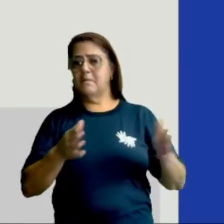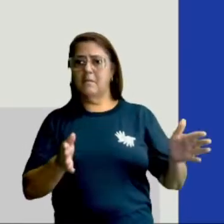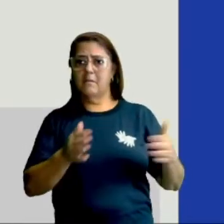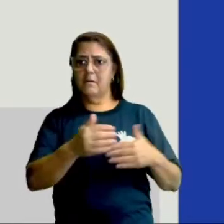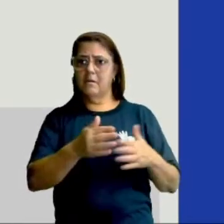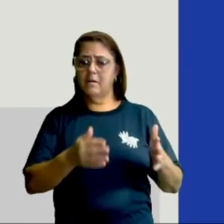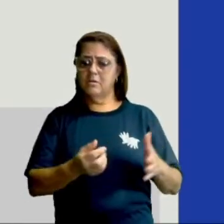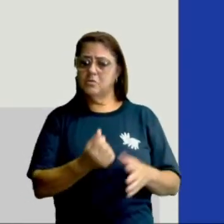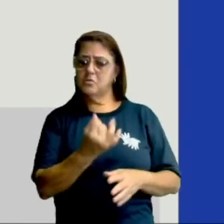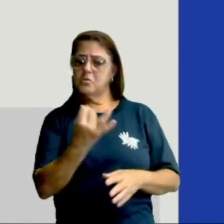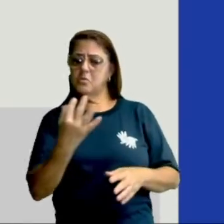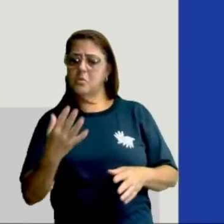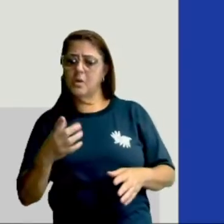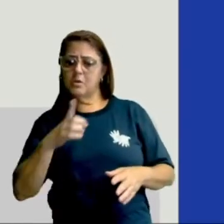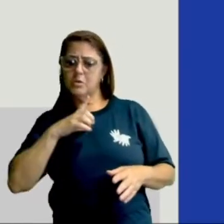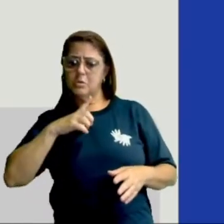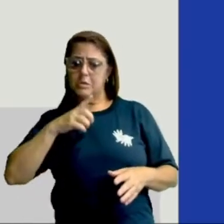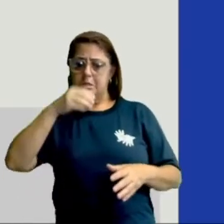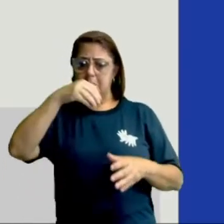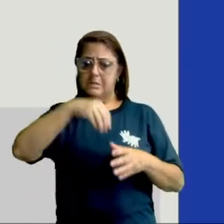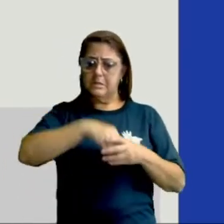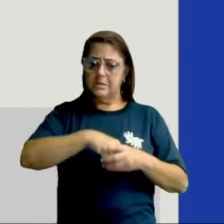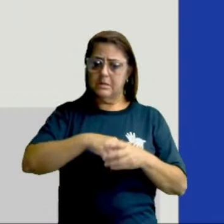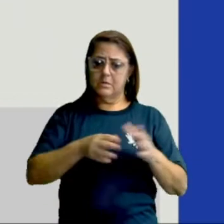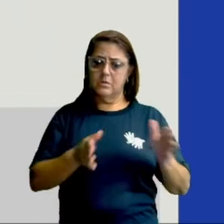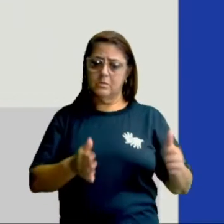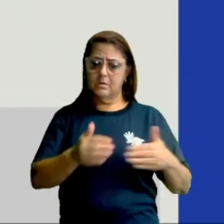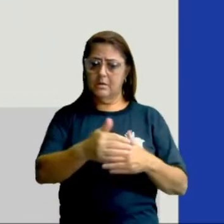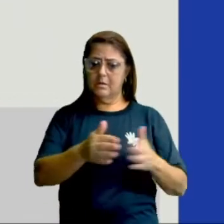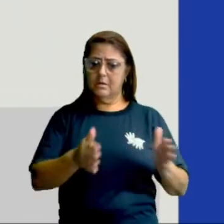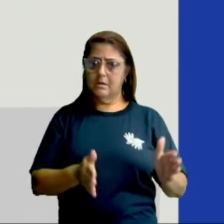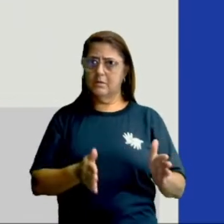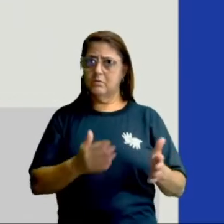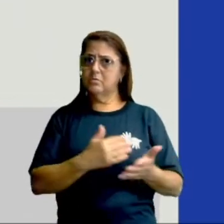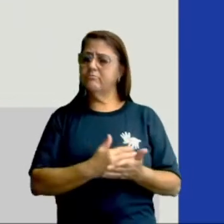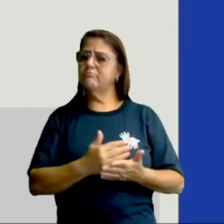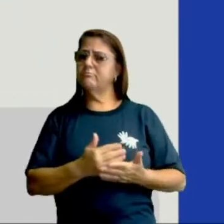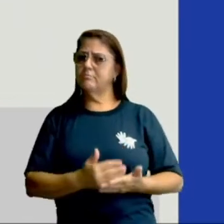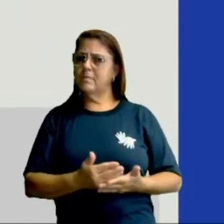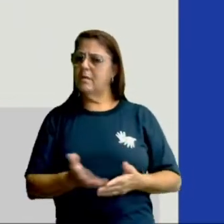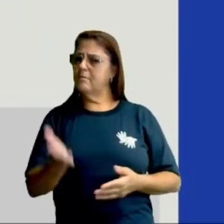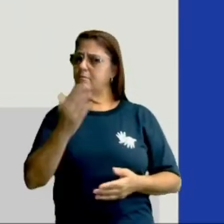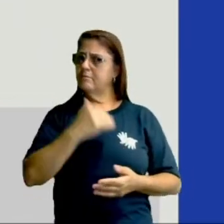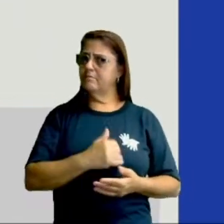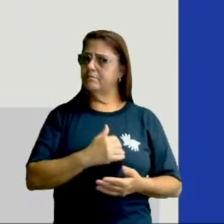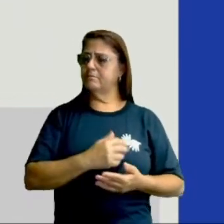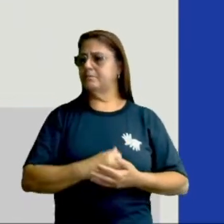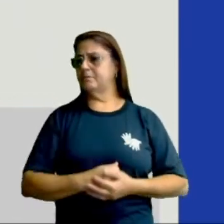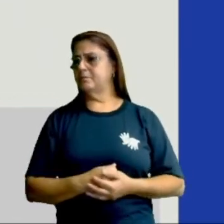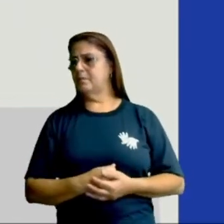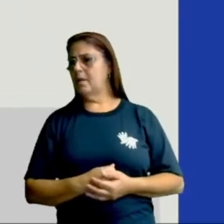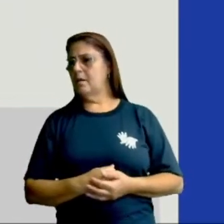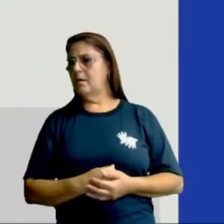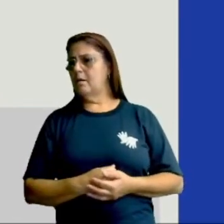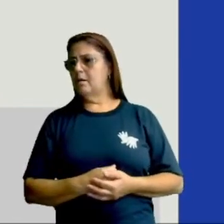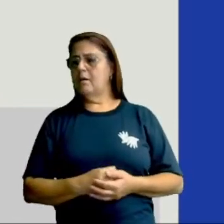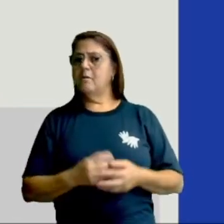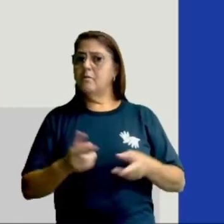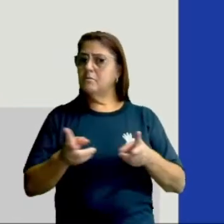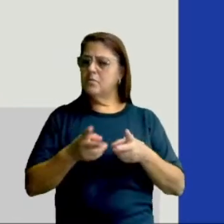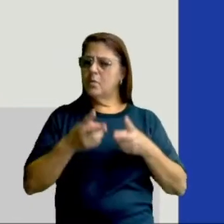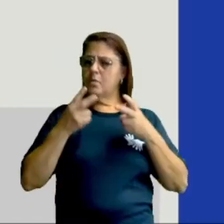Quantos brigadeiros tinha na caixa inicialmente? Então vamos lá. Vamos